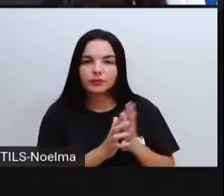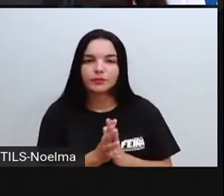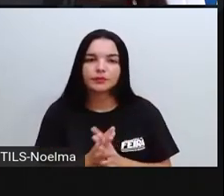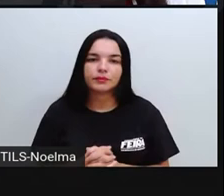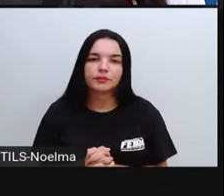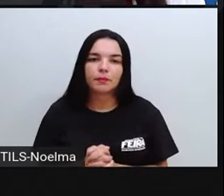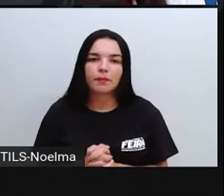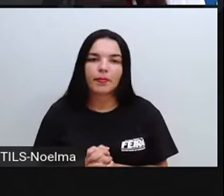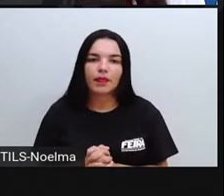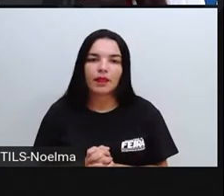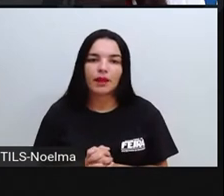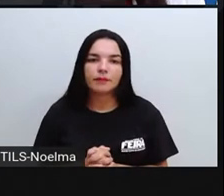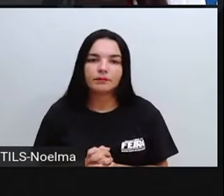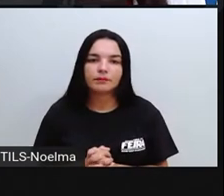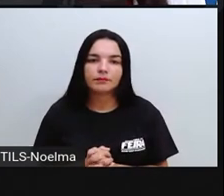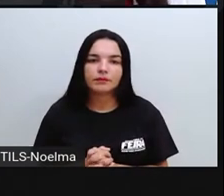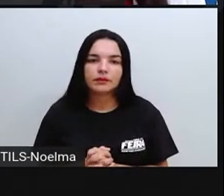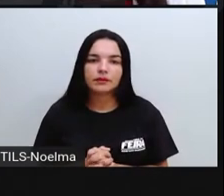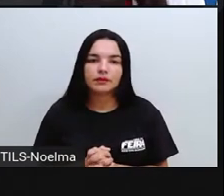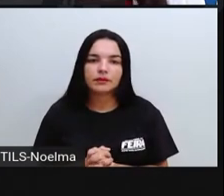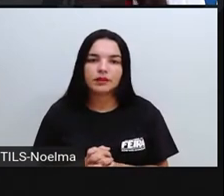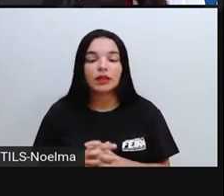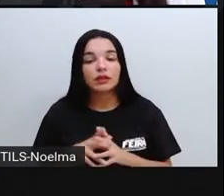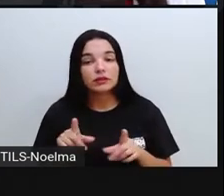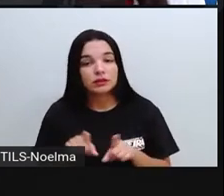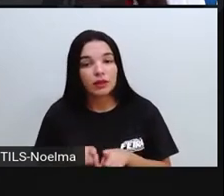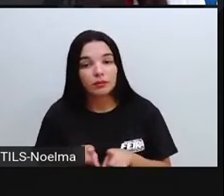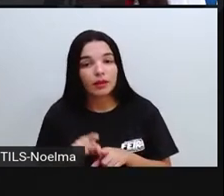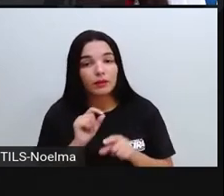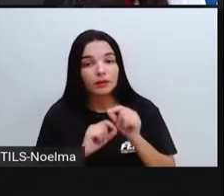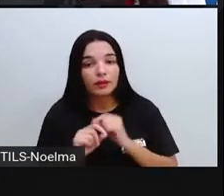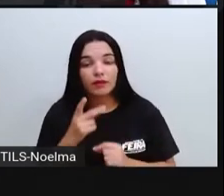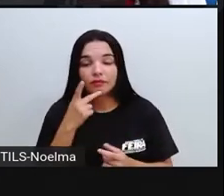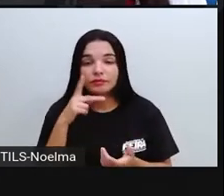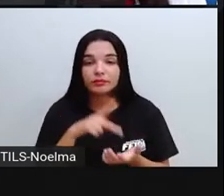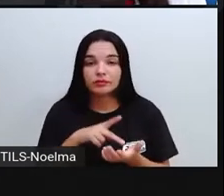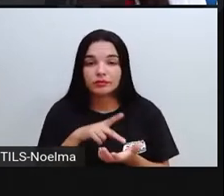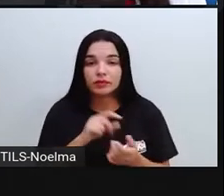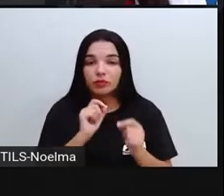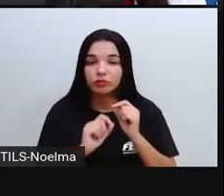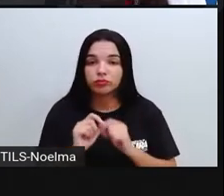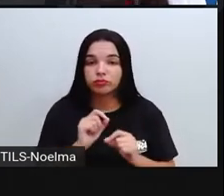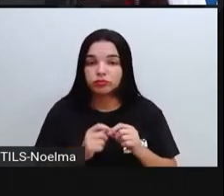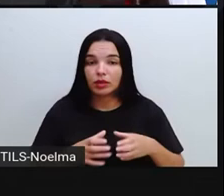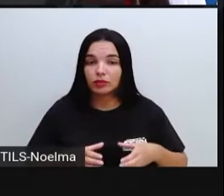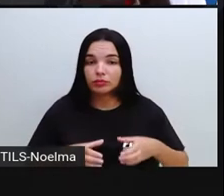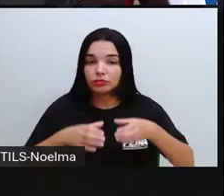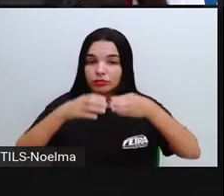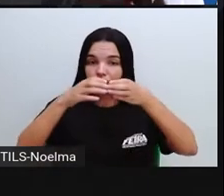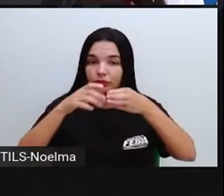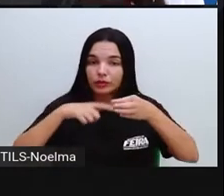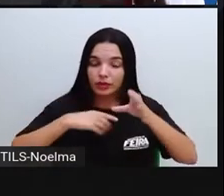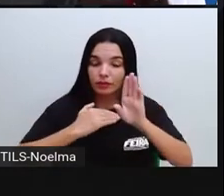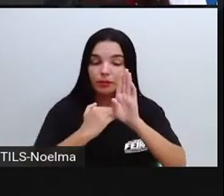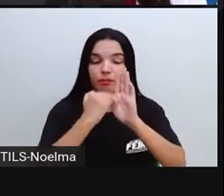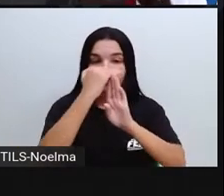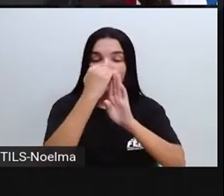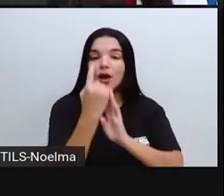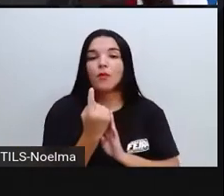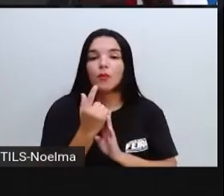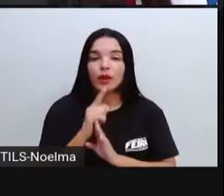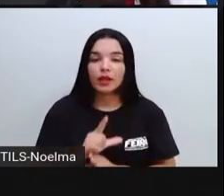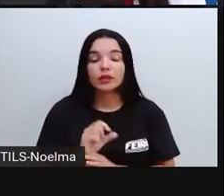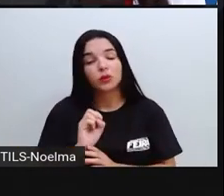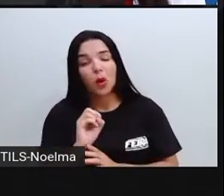1 litro, certo? Neste caso, então, a gente pode afirmar isso, né? Que a jarra, ela possui uma capacidade de 1 litro, ou a gente pode